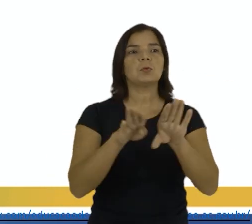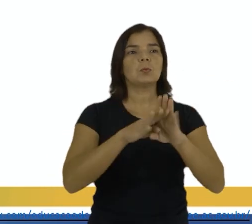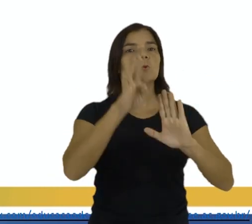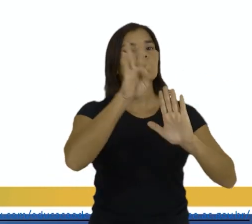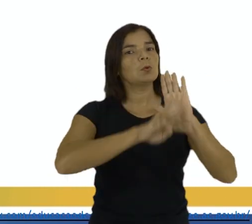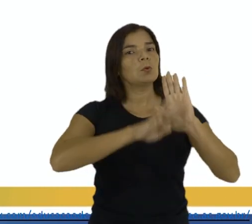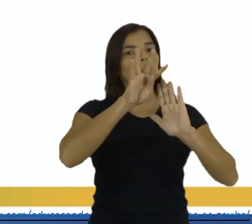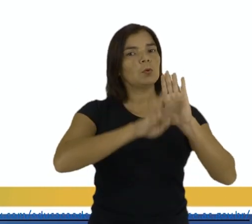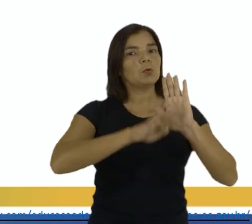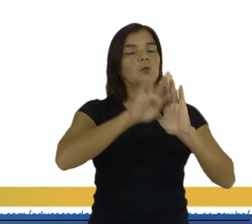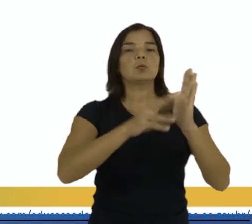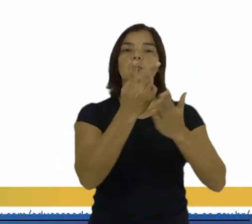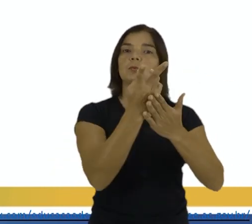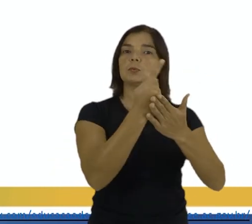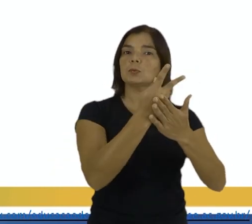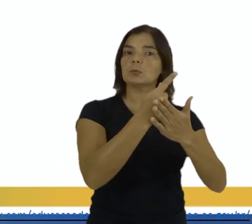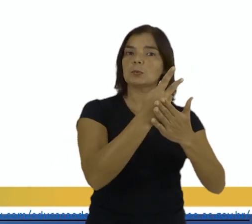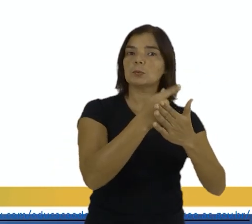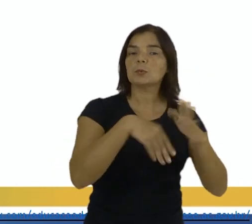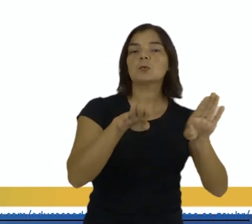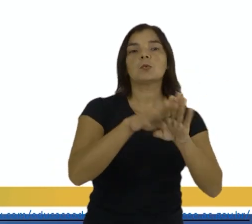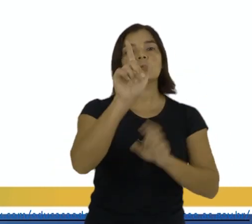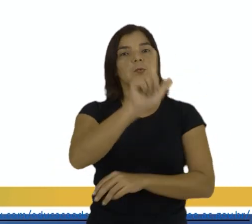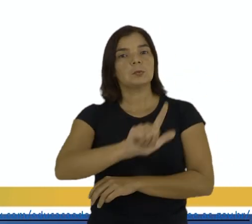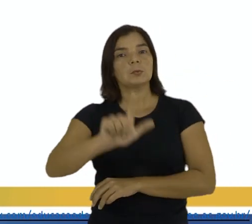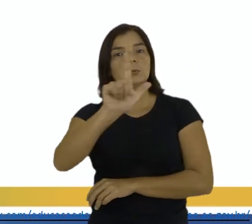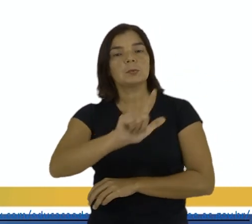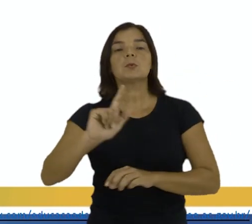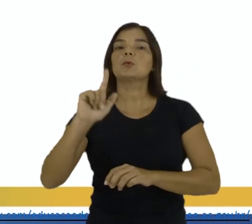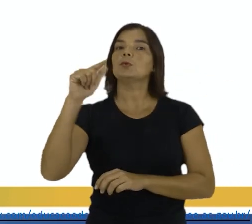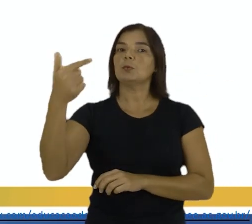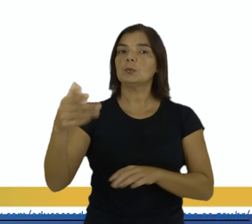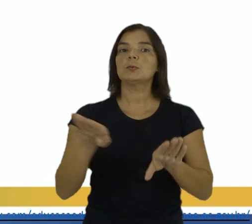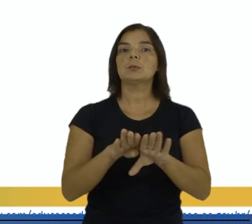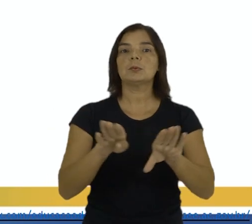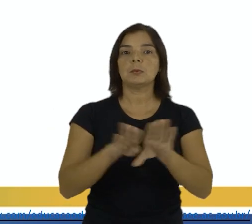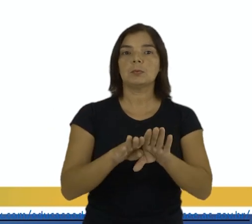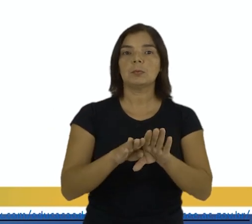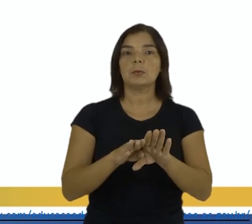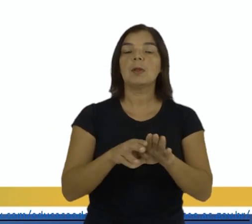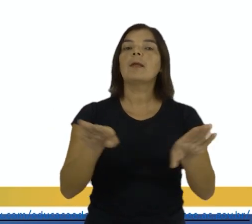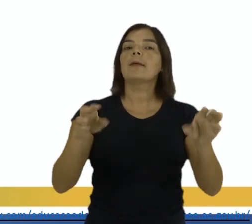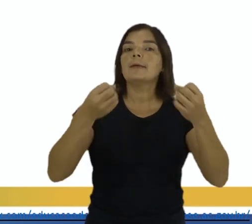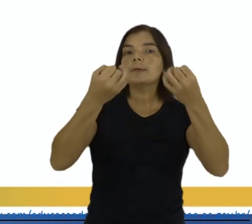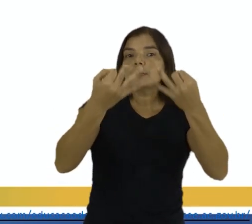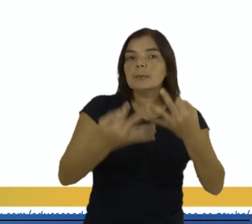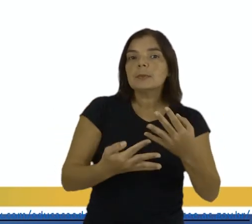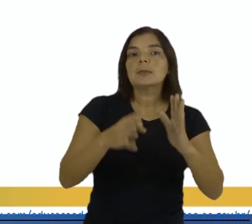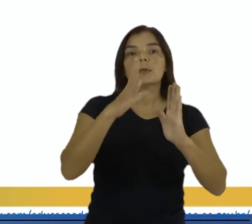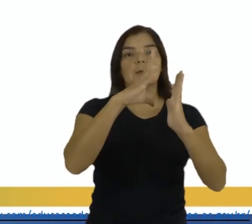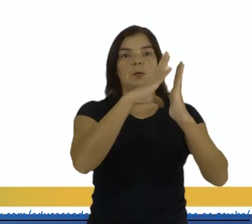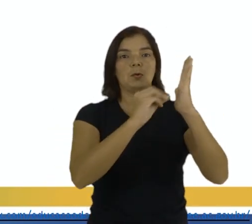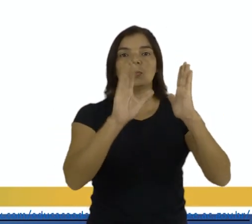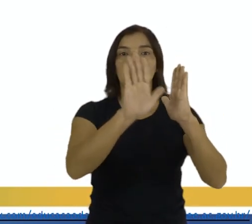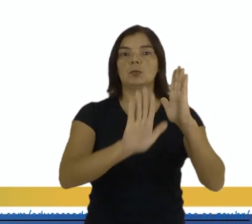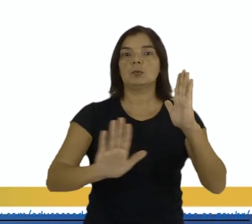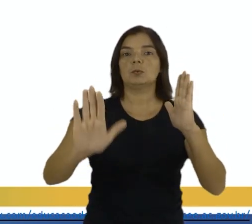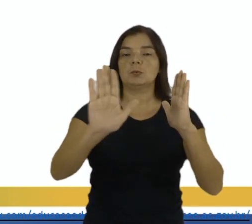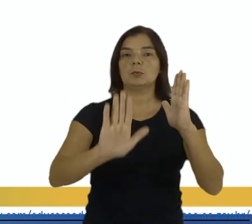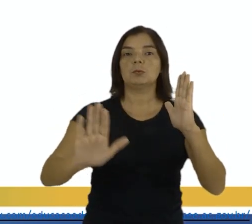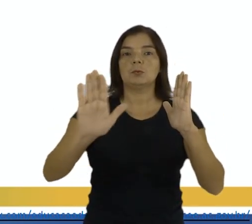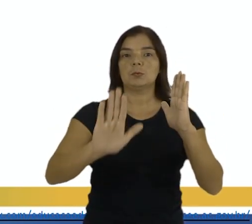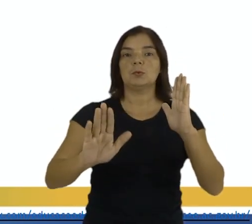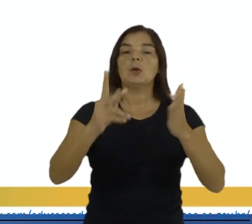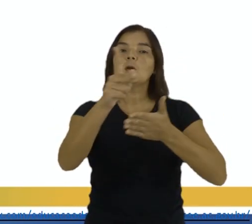textos, obras artísticas, obras literárias e outros. Abordamos também a intertextualidade